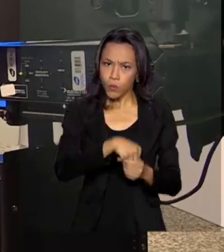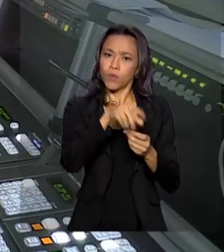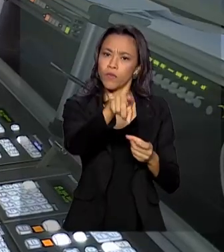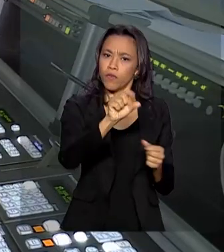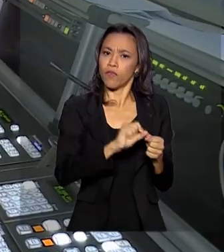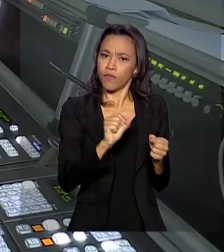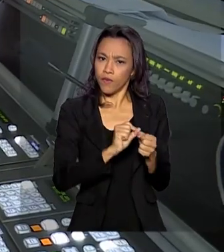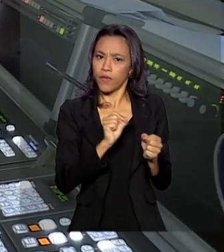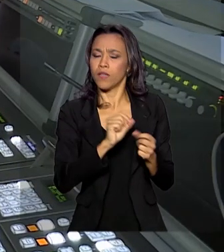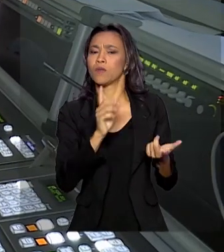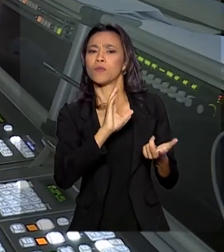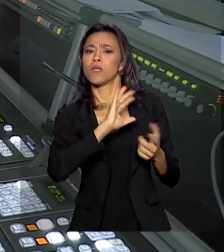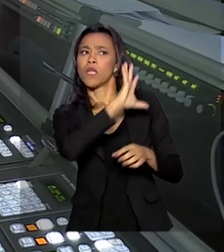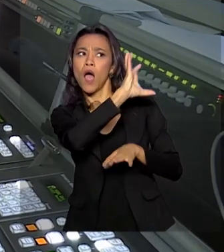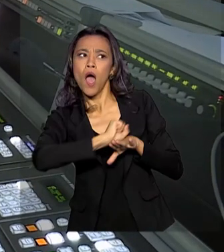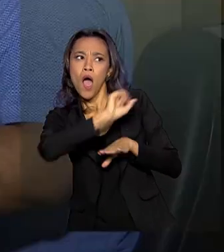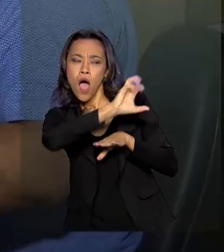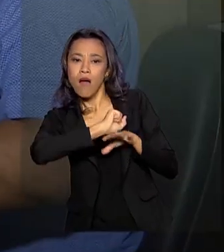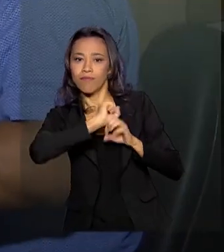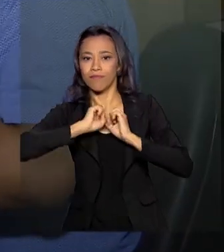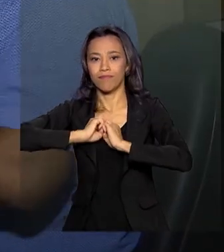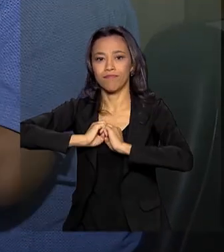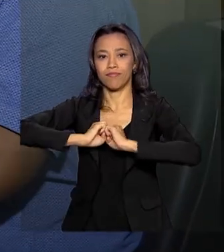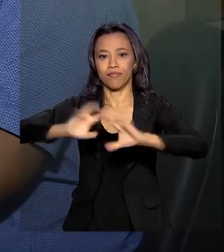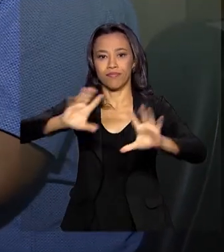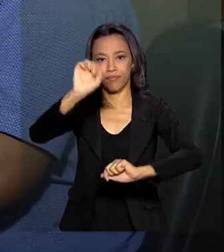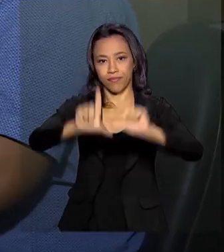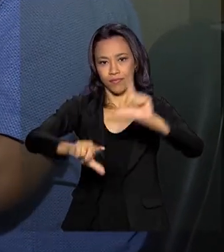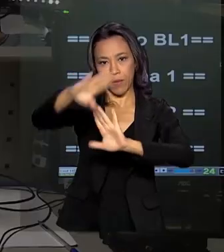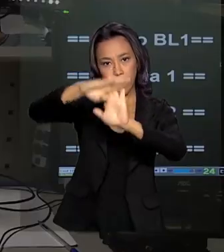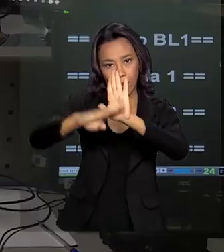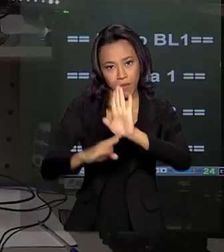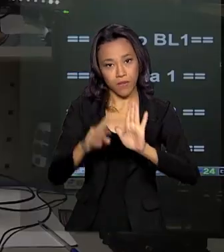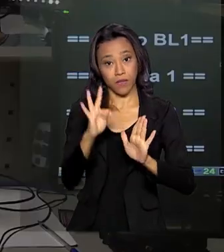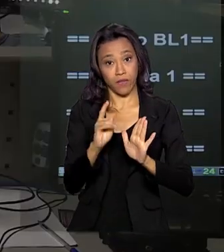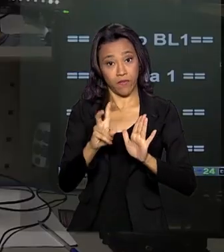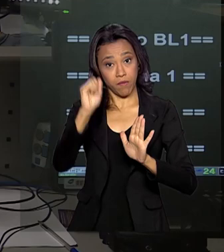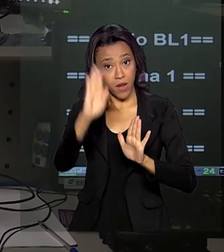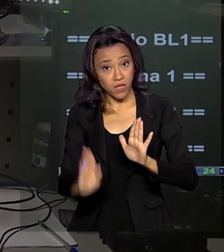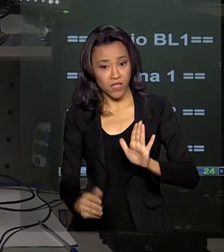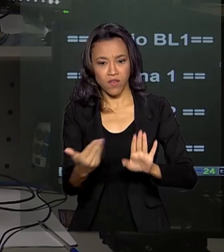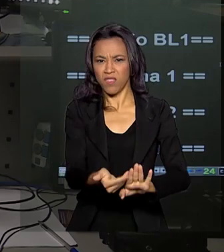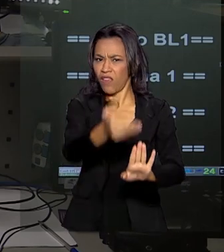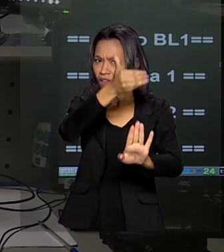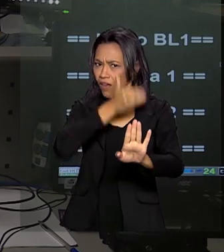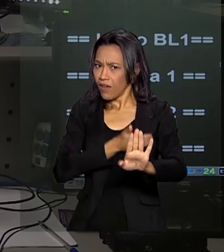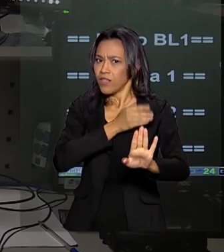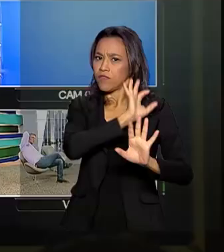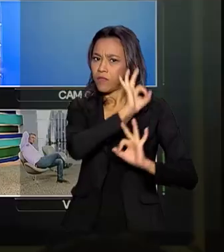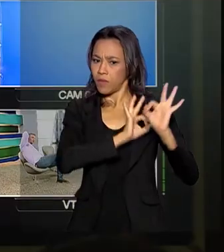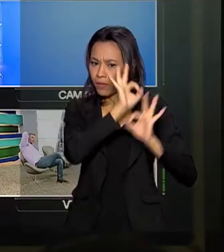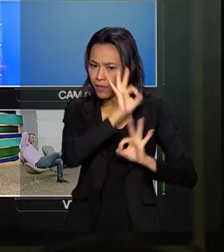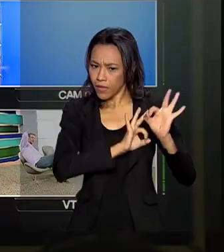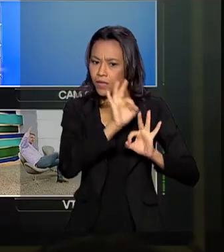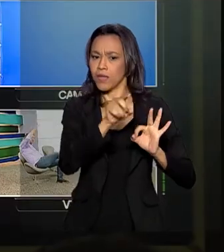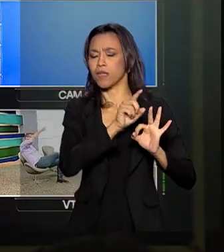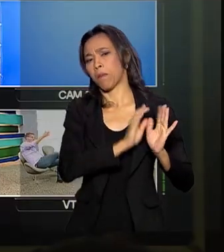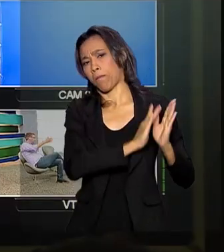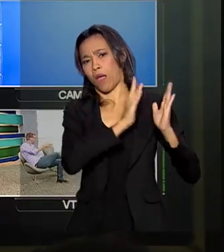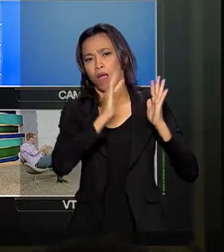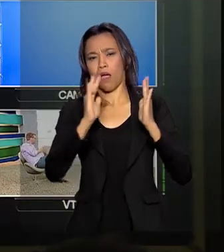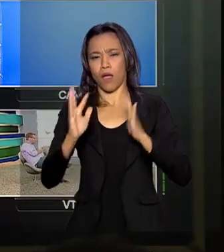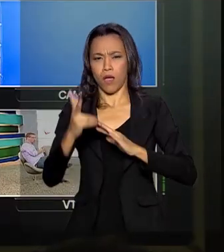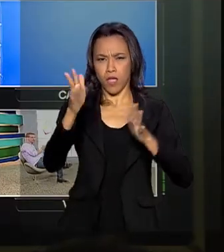na rua para a parte de reportagens que vão ao ar na TV Brasil. Desde a sequência das matérias que vão ao ar até o